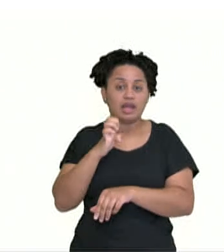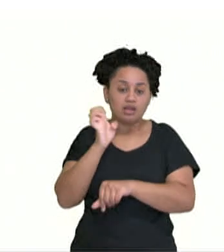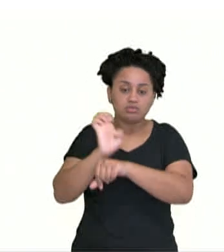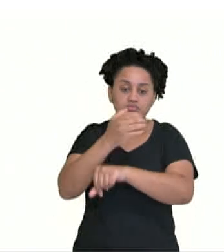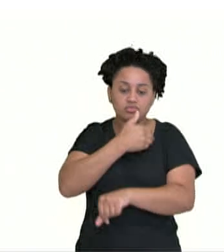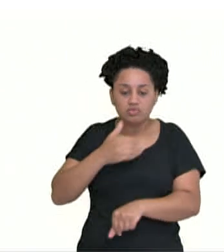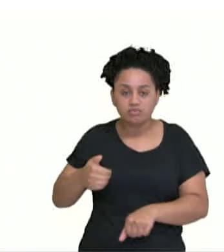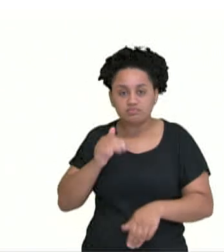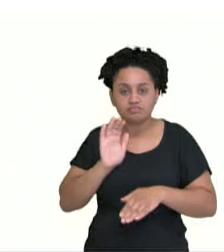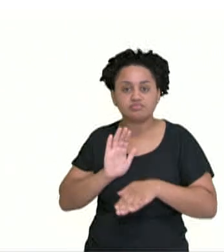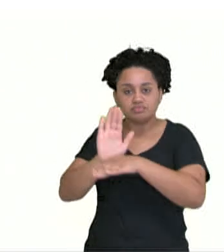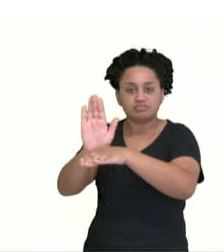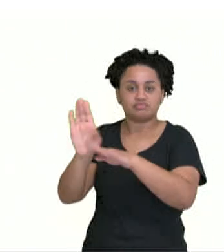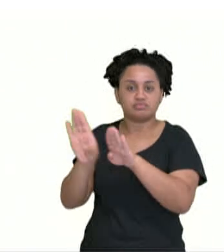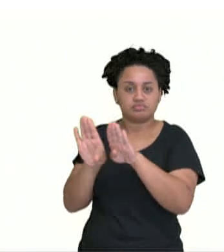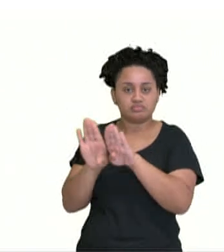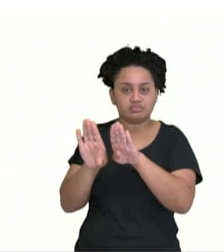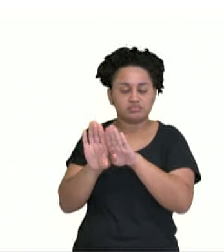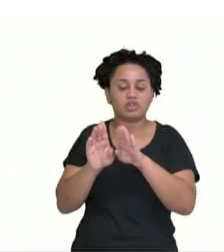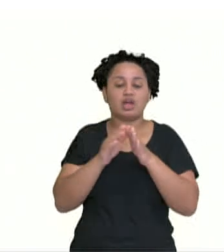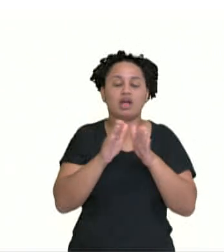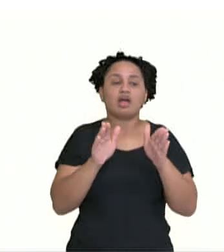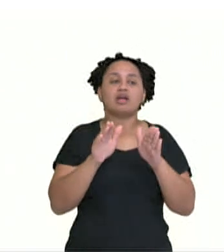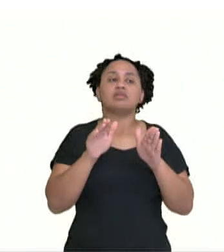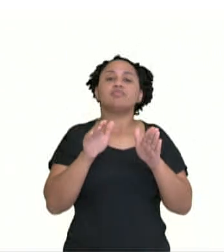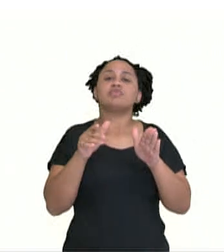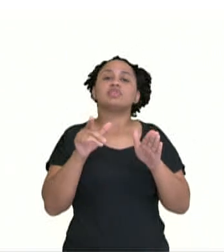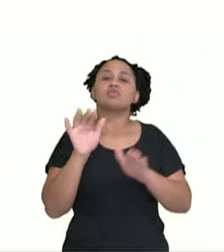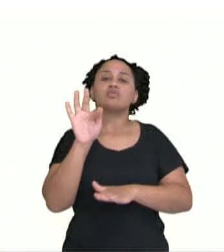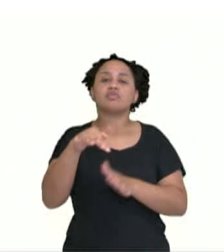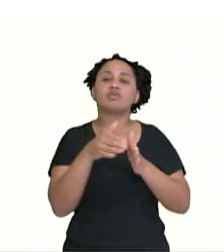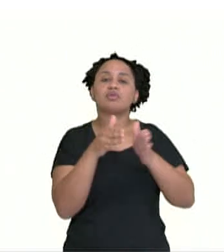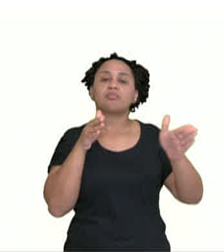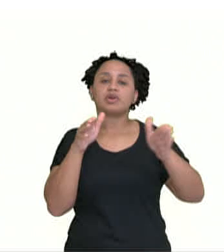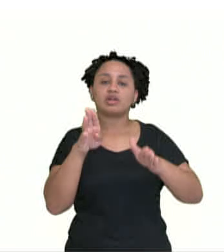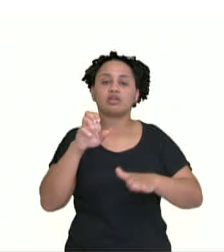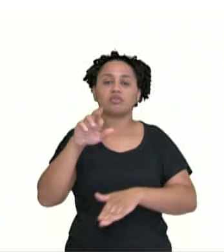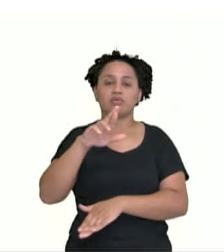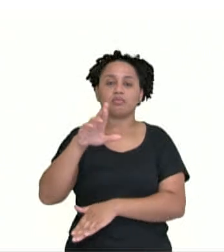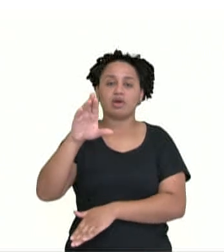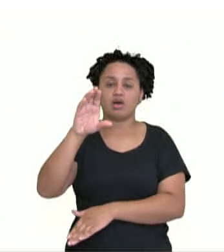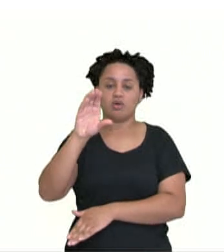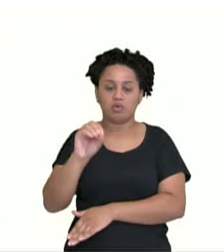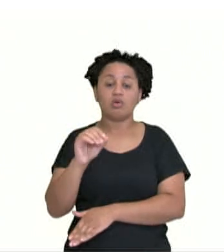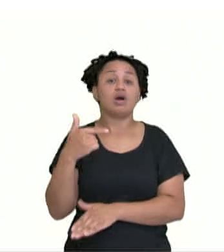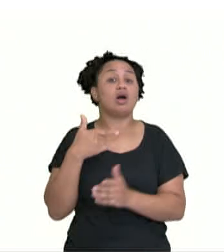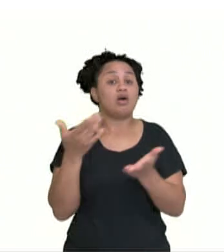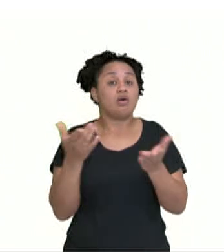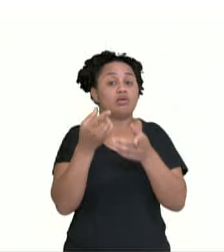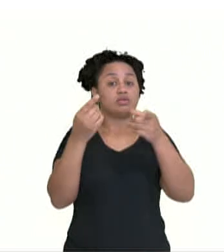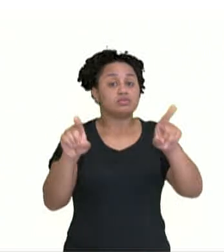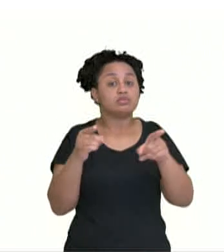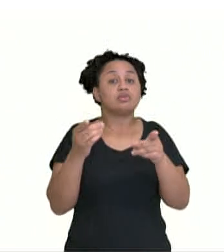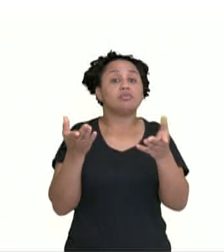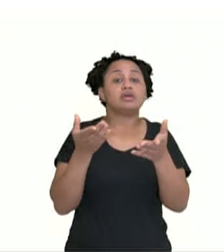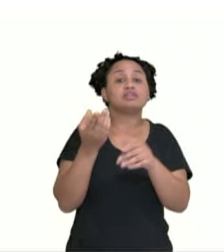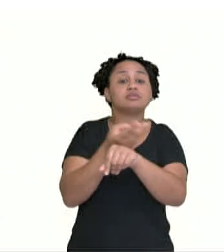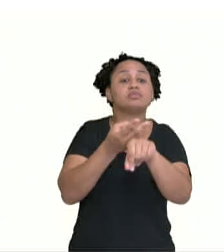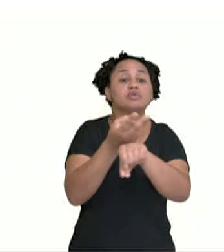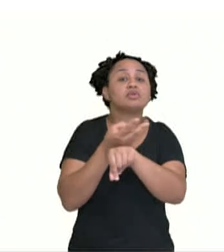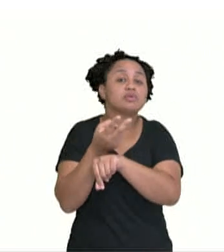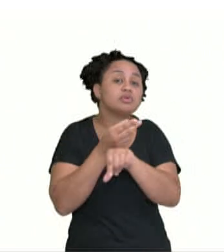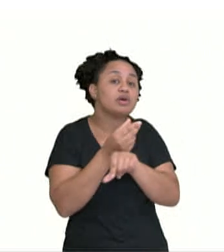1750, quando finda o período do Barroco, os músicos agora começam a ter que procurar por